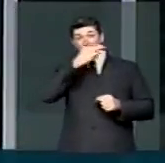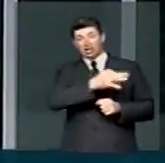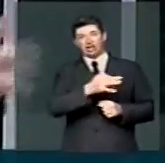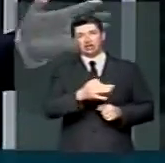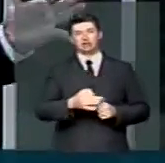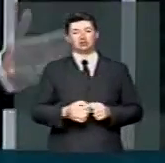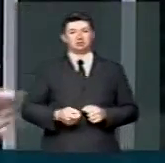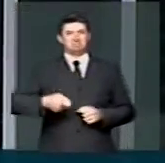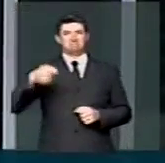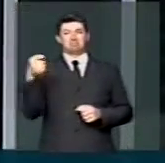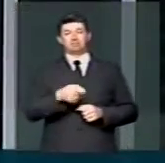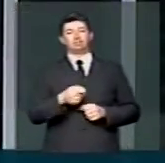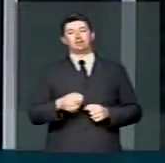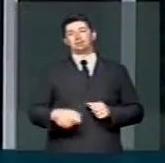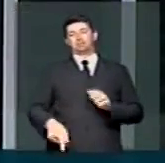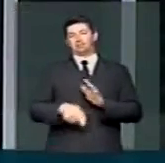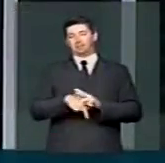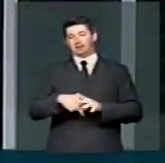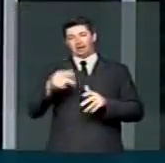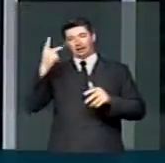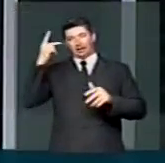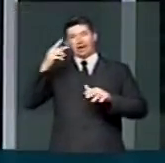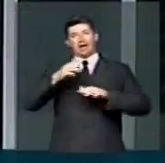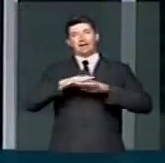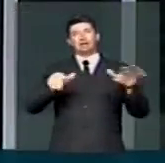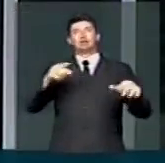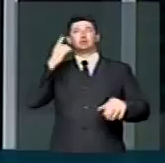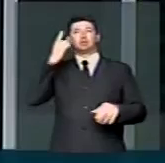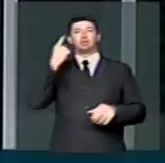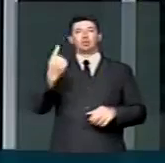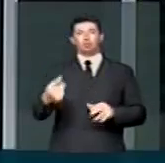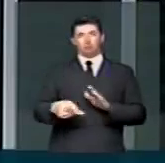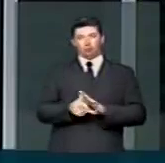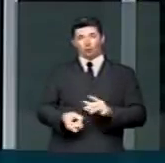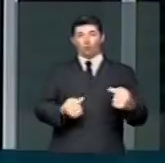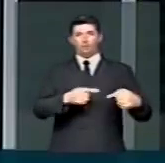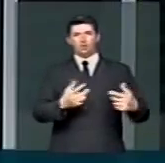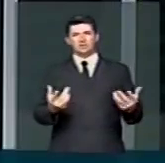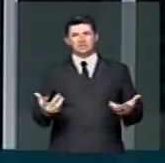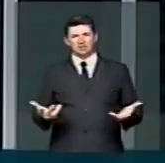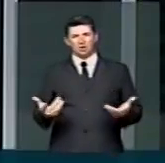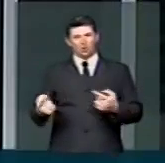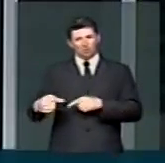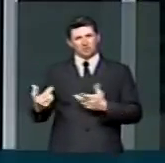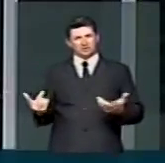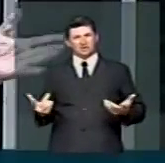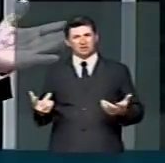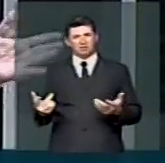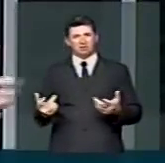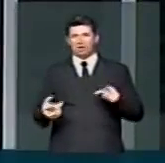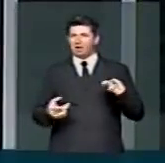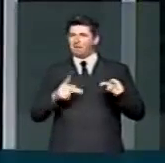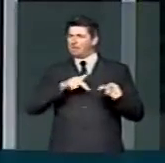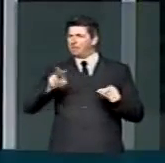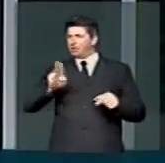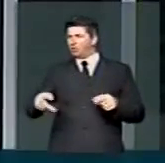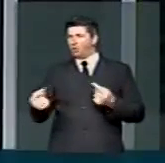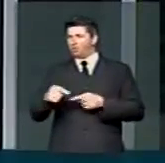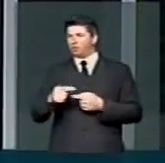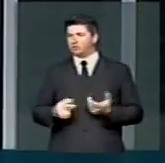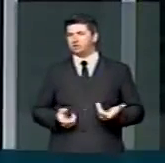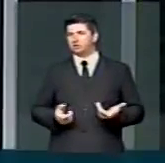contundente, típica de um parlamentar de oposição. Ora, senhor